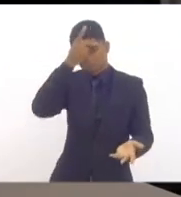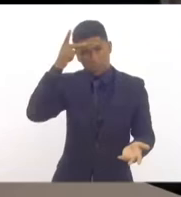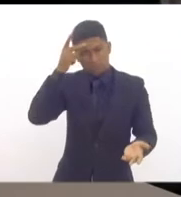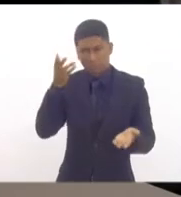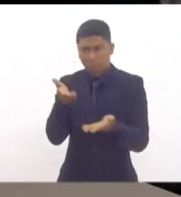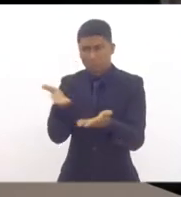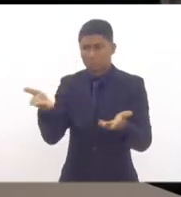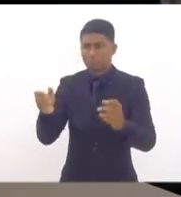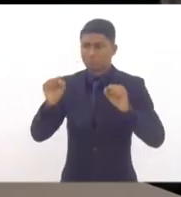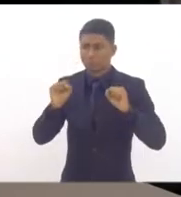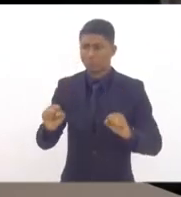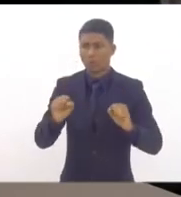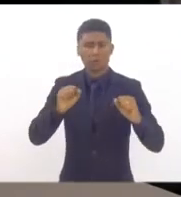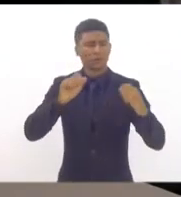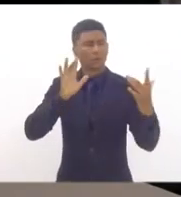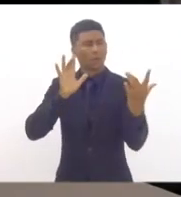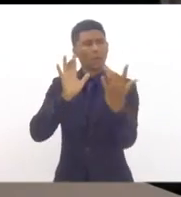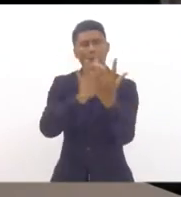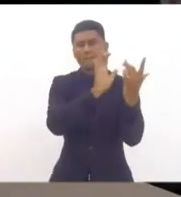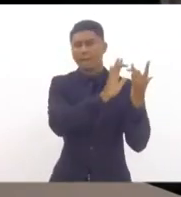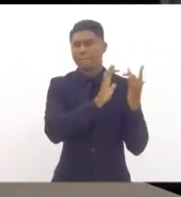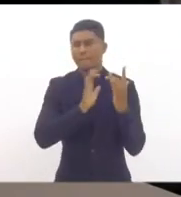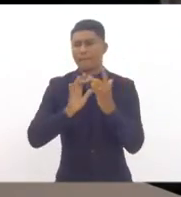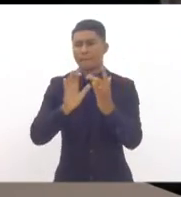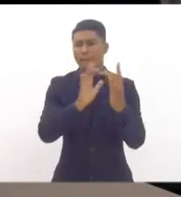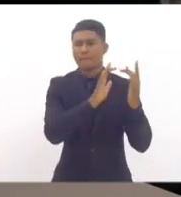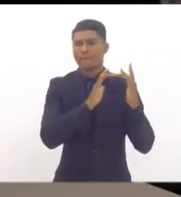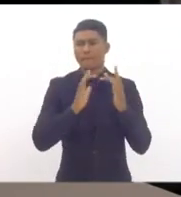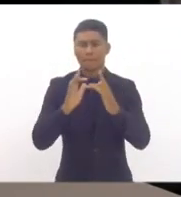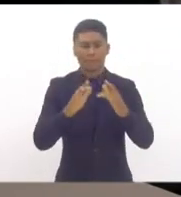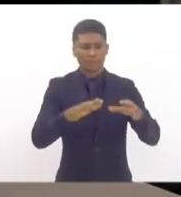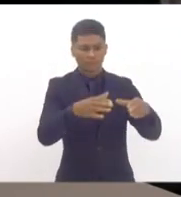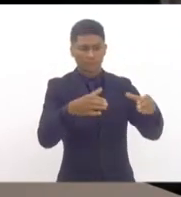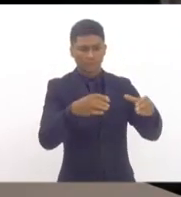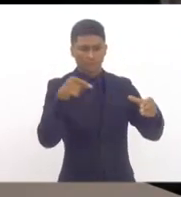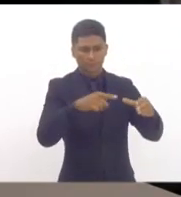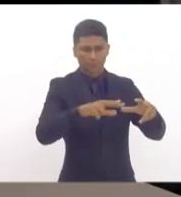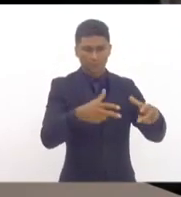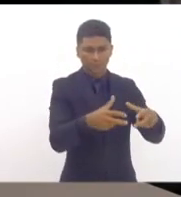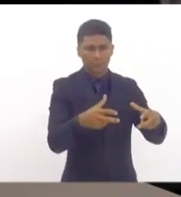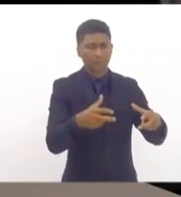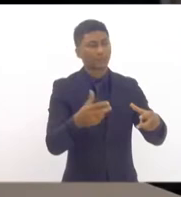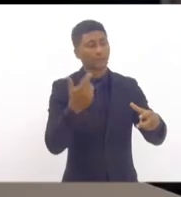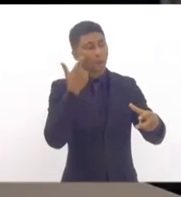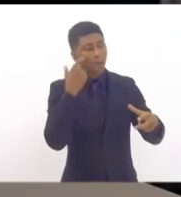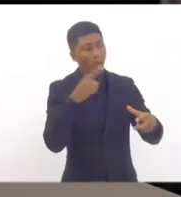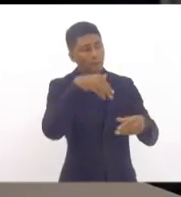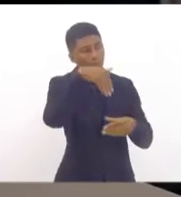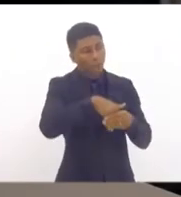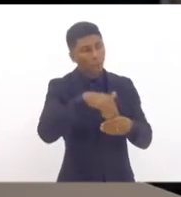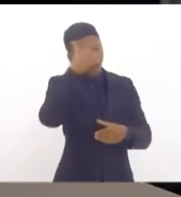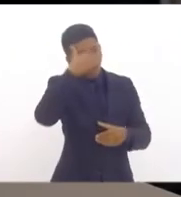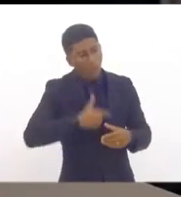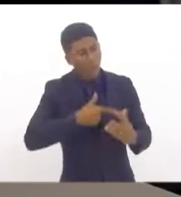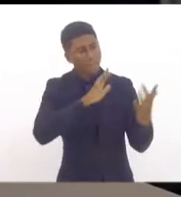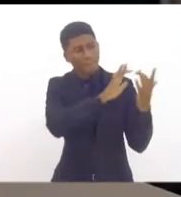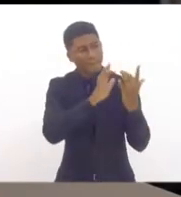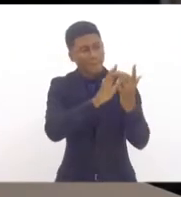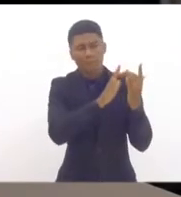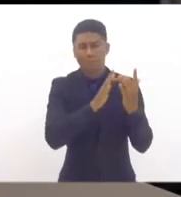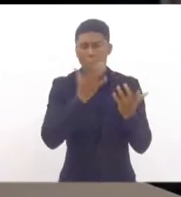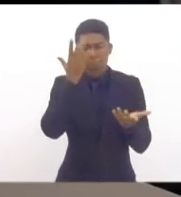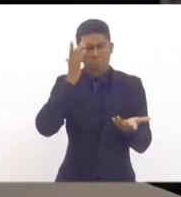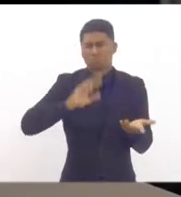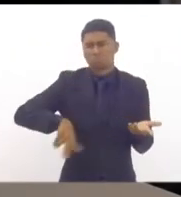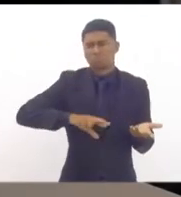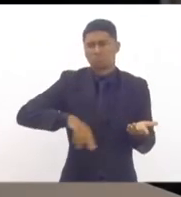entrar em contato com qualquer membro do votante. Então, eu não vejo diferença disso para, por